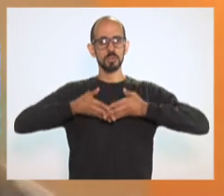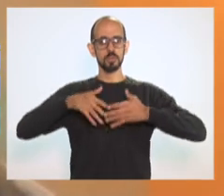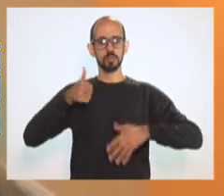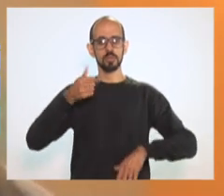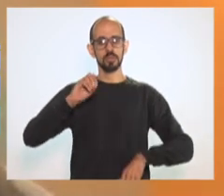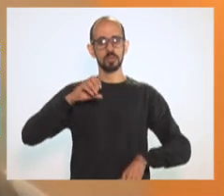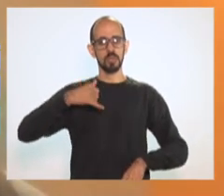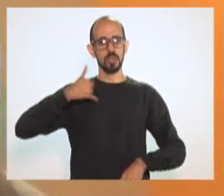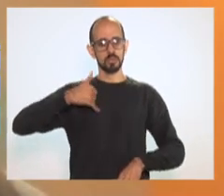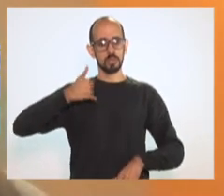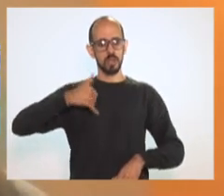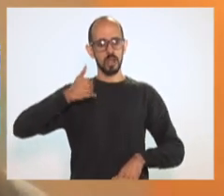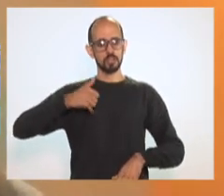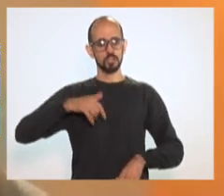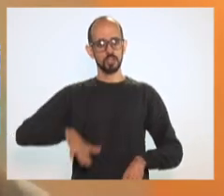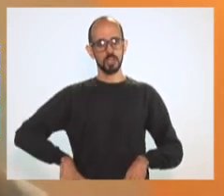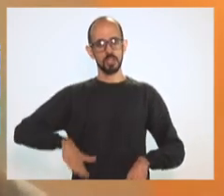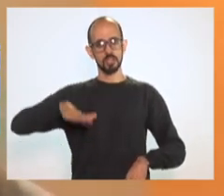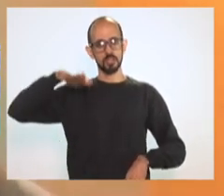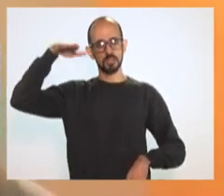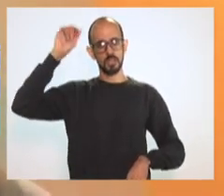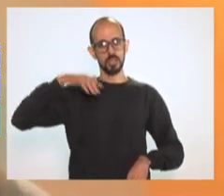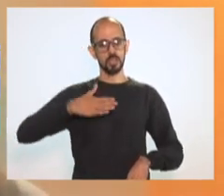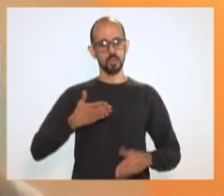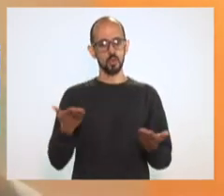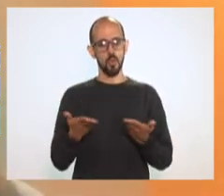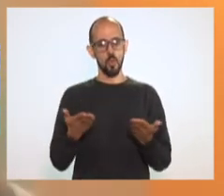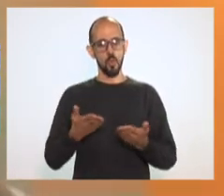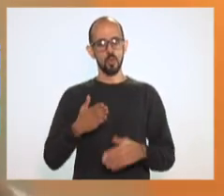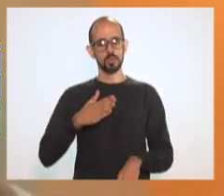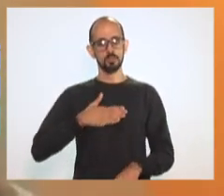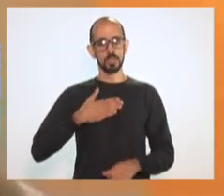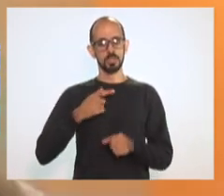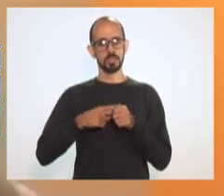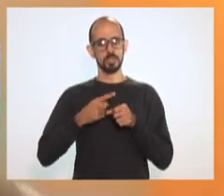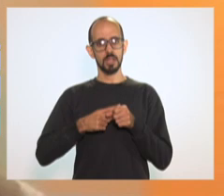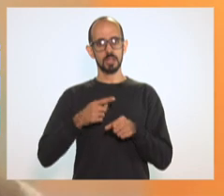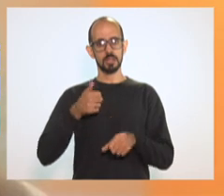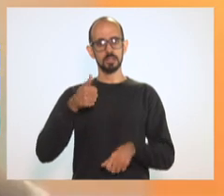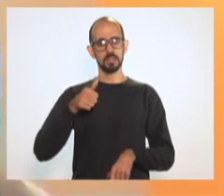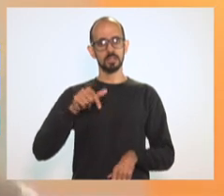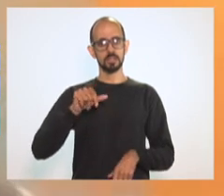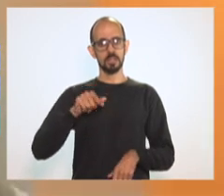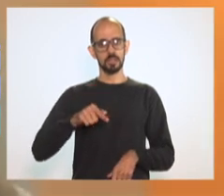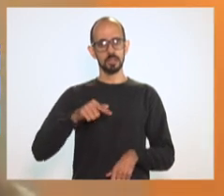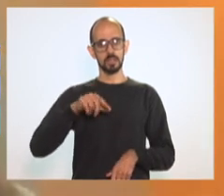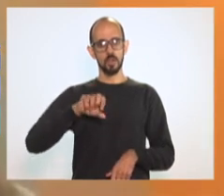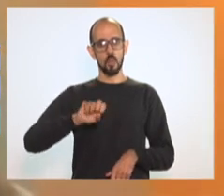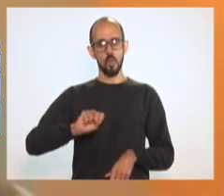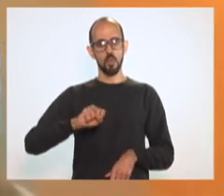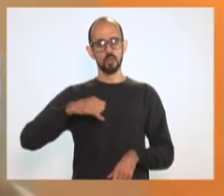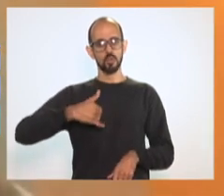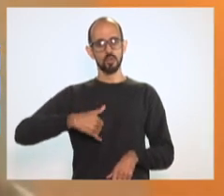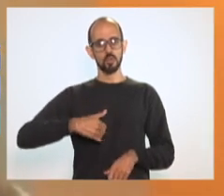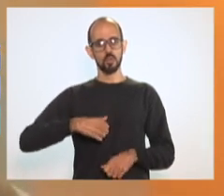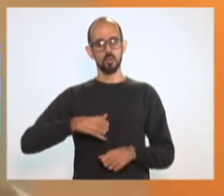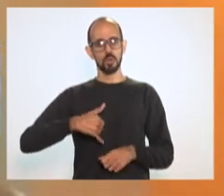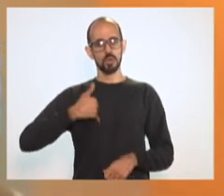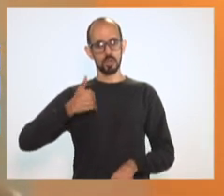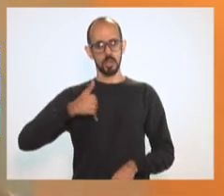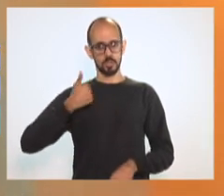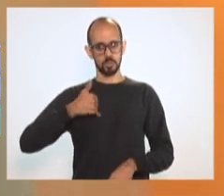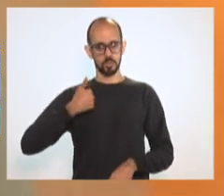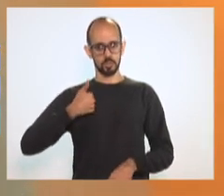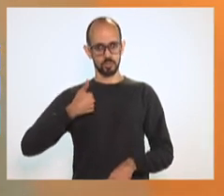e hoje a minha cidade completa 178 anos a minha não a nossa cidade completa 178 anos